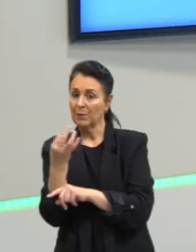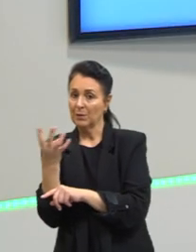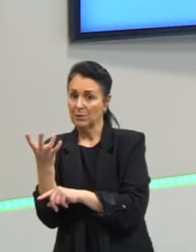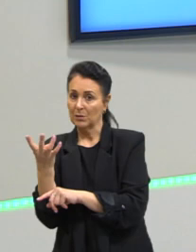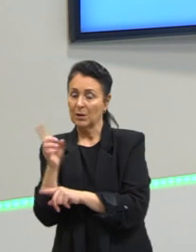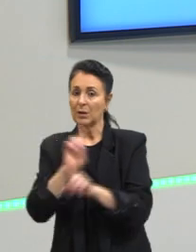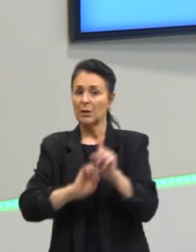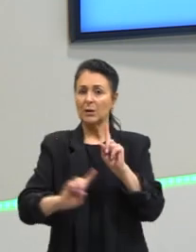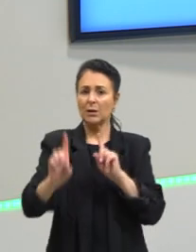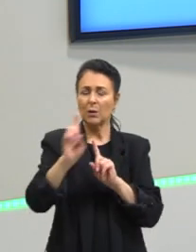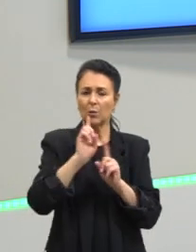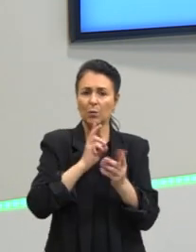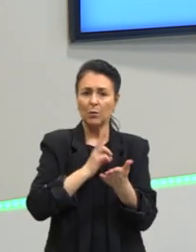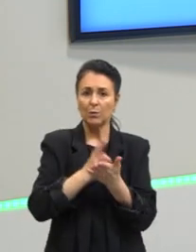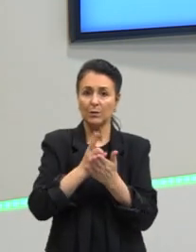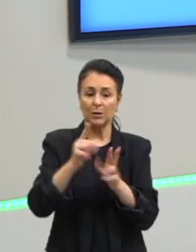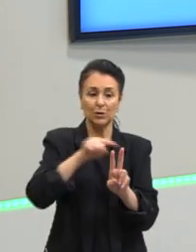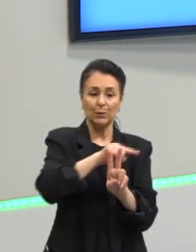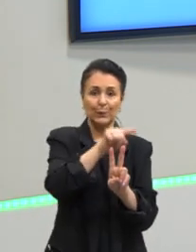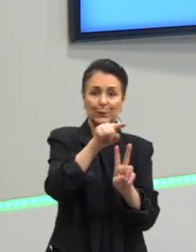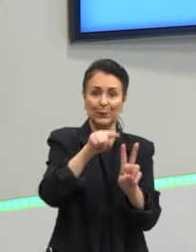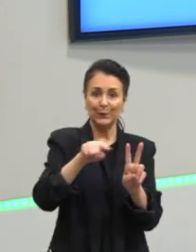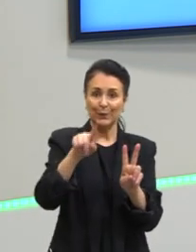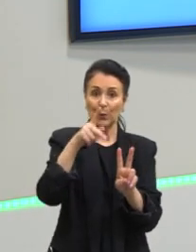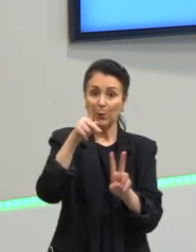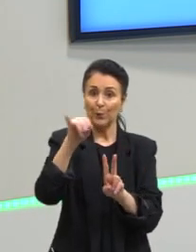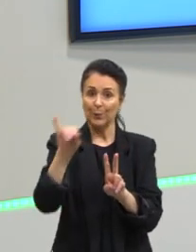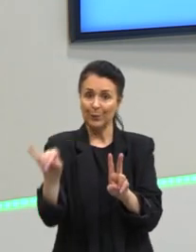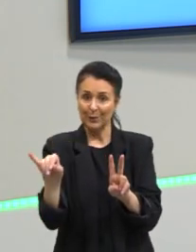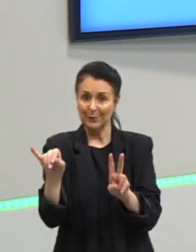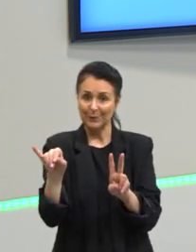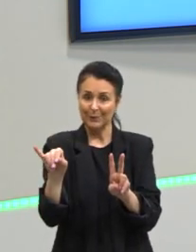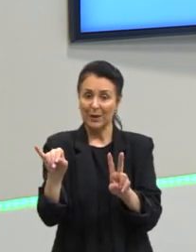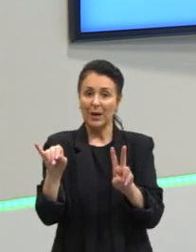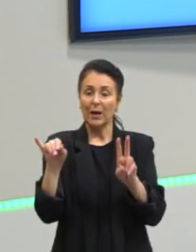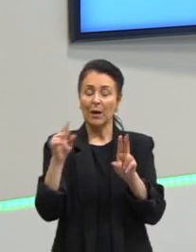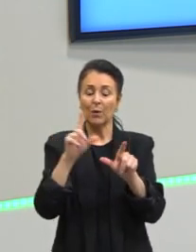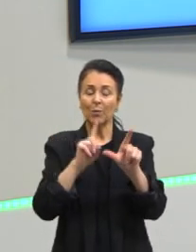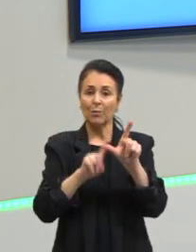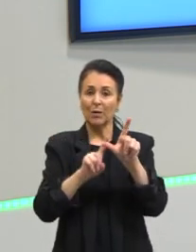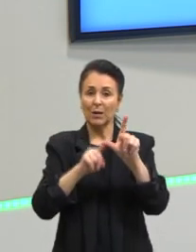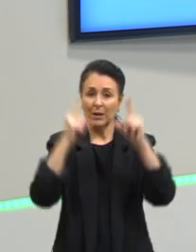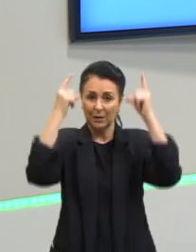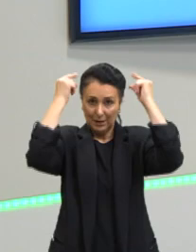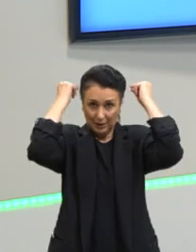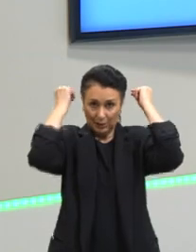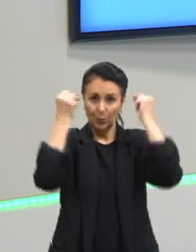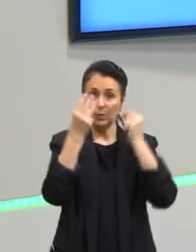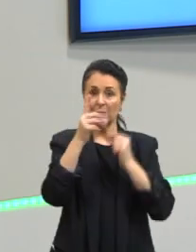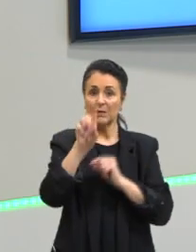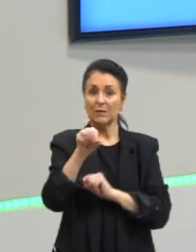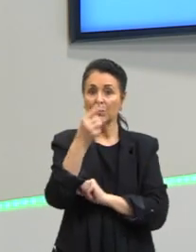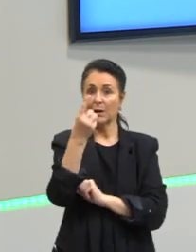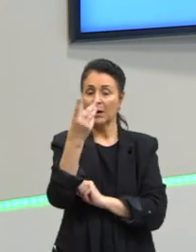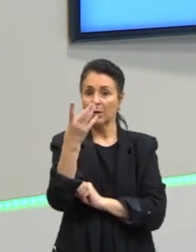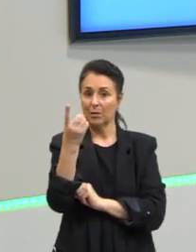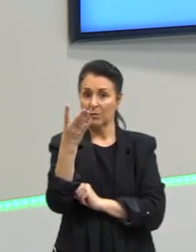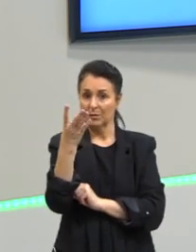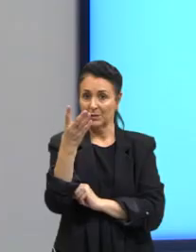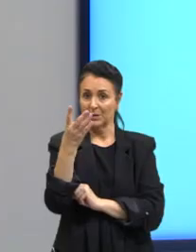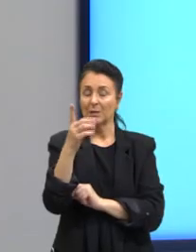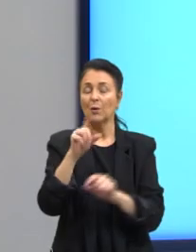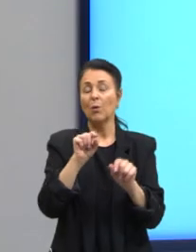casos especiais como a constante pi né com a letra grega a tão conhecida como 3,14 a gente seis